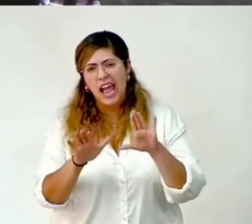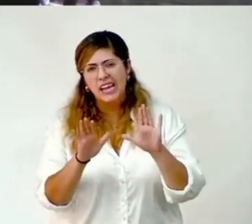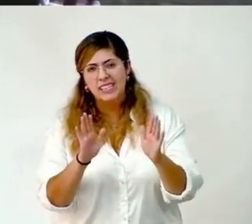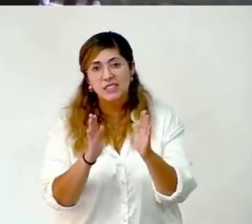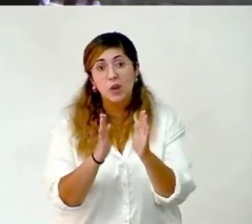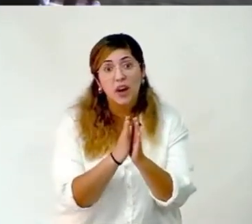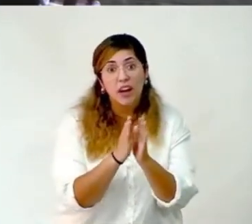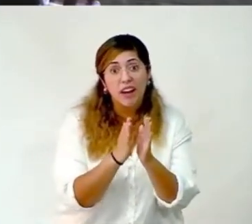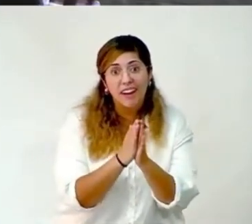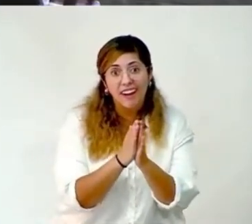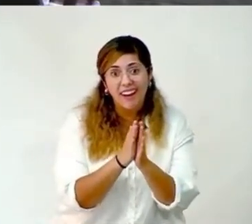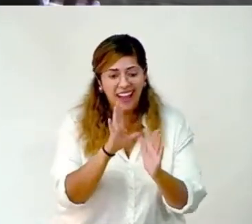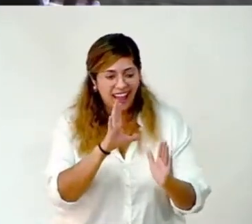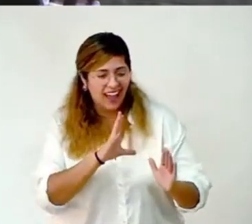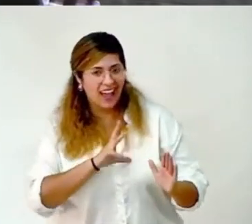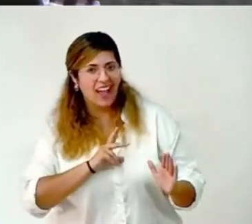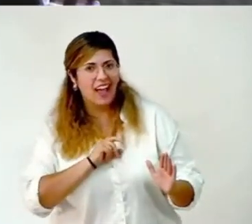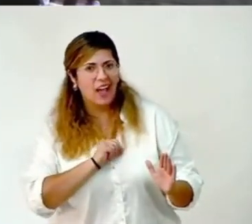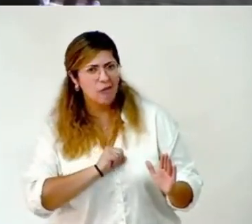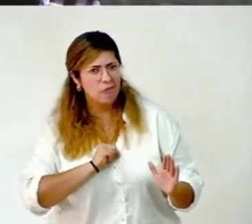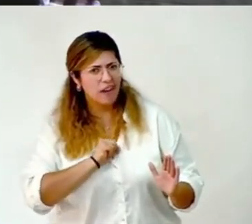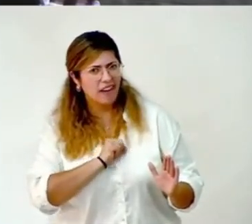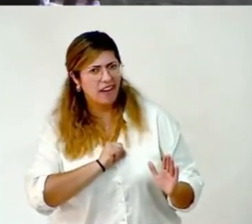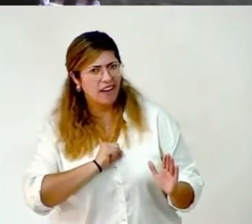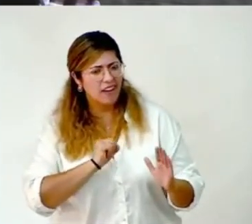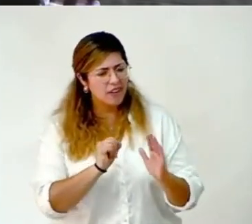e amar o cara que